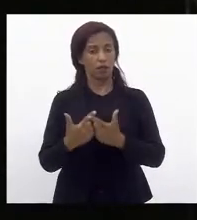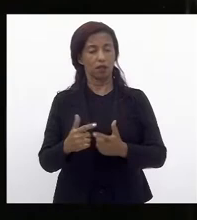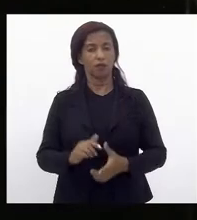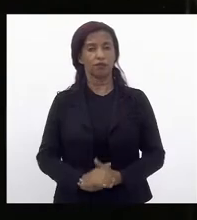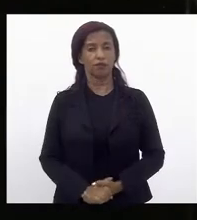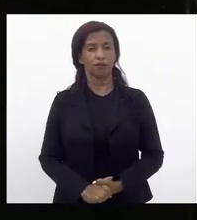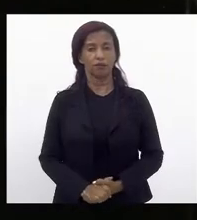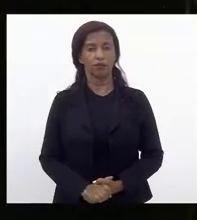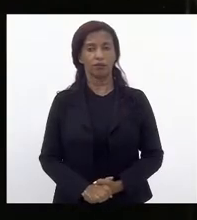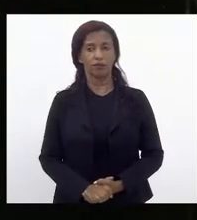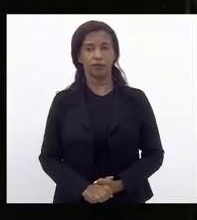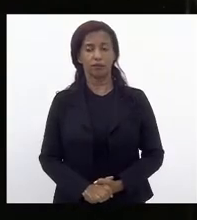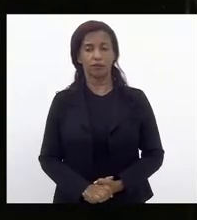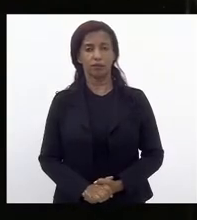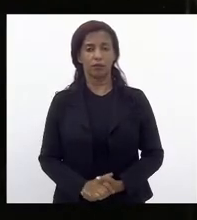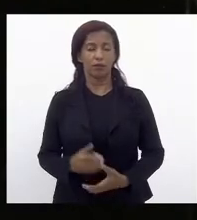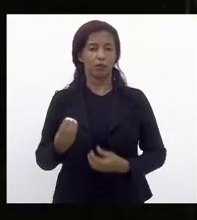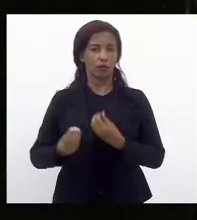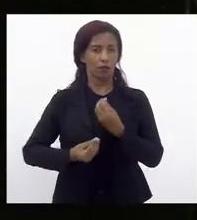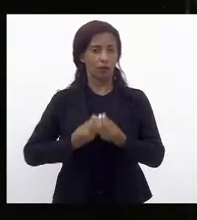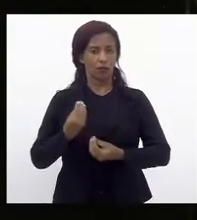Legislativa como